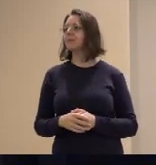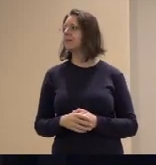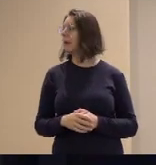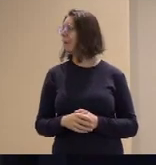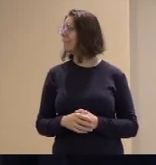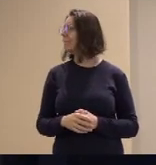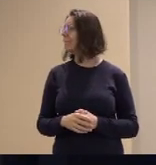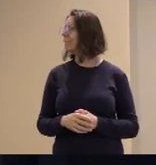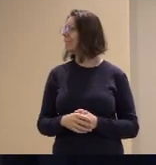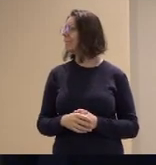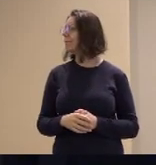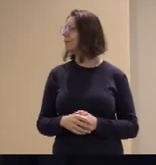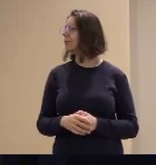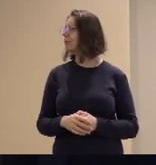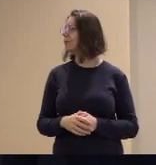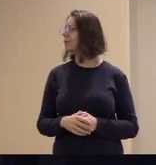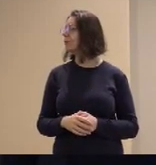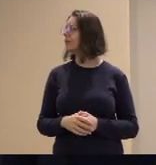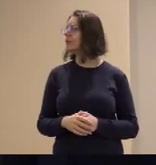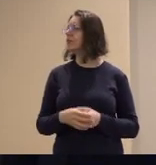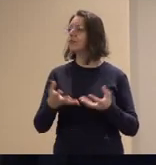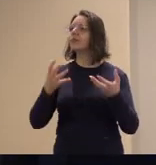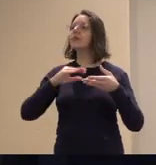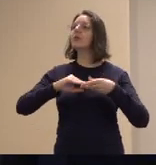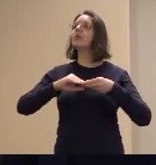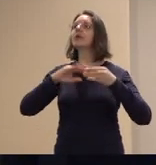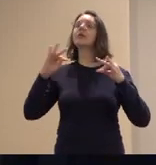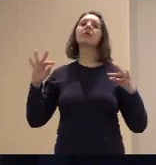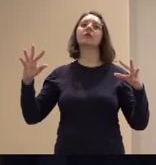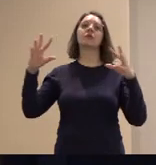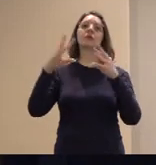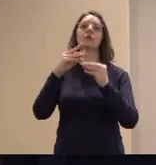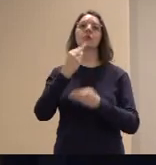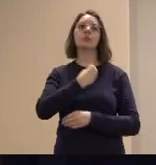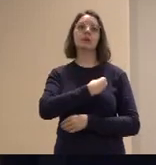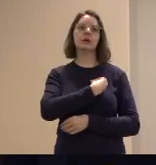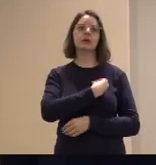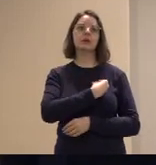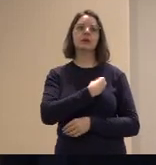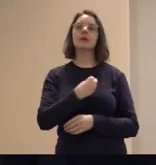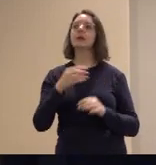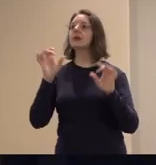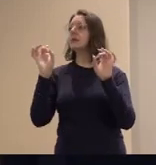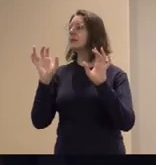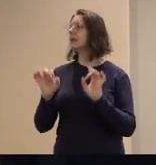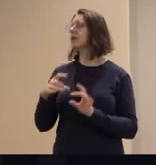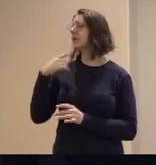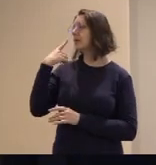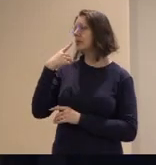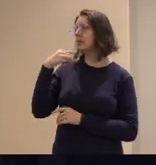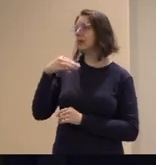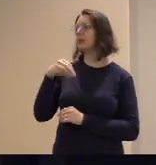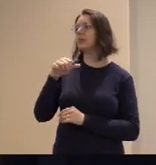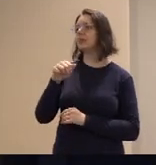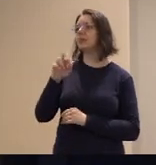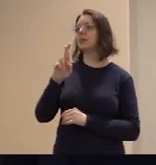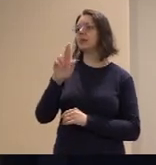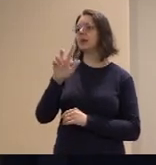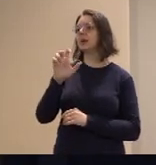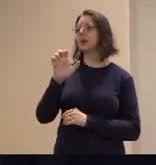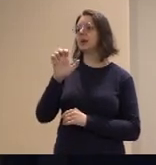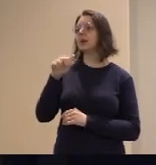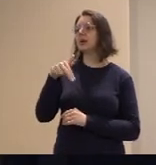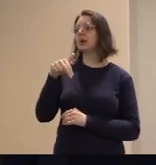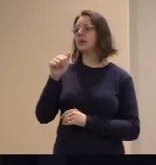Então, queria cumprimentar todas as pessoas aqui presentes, em especial a nossa deputada Marlene Fengler, que não tem